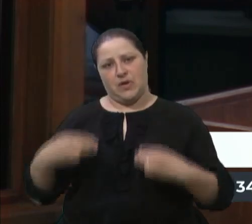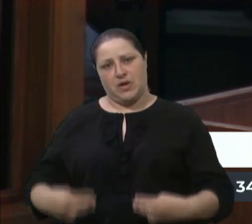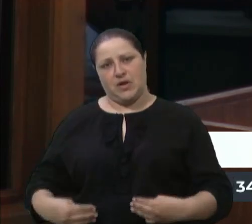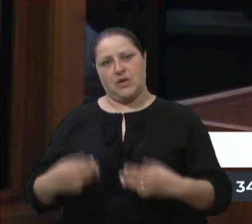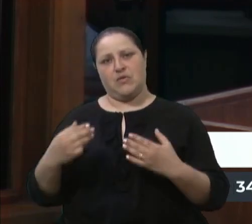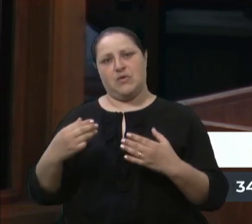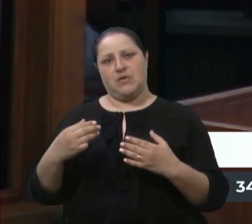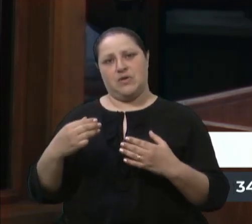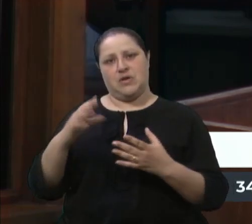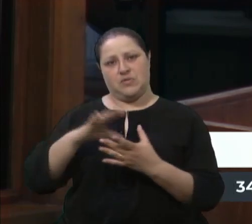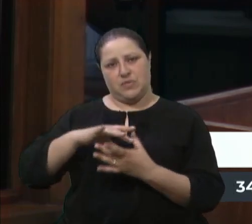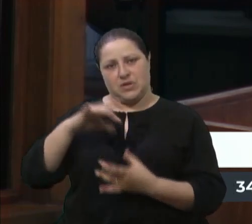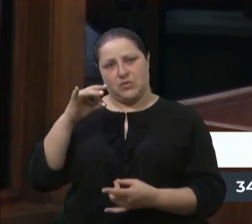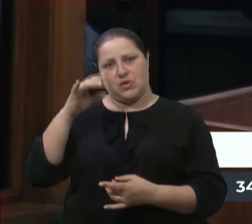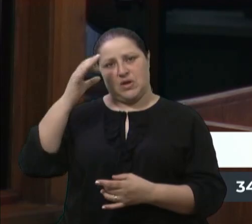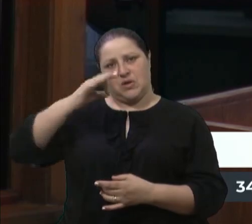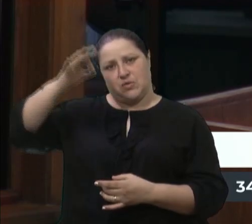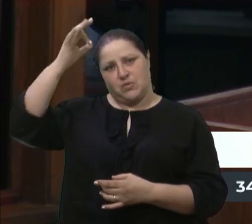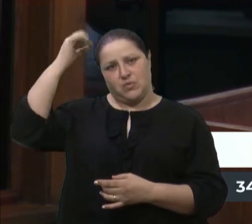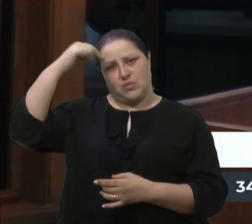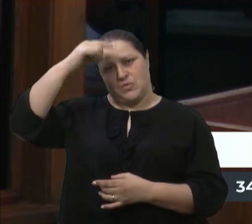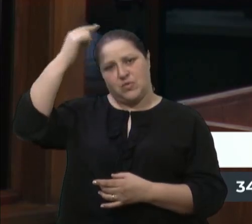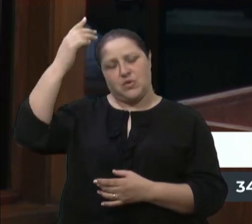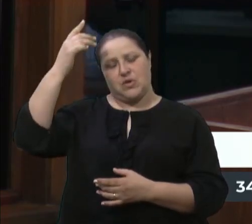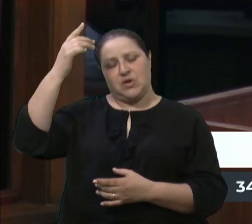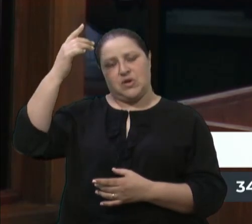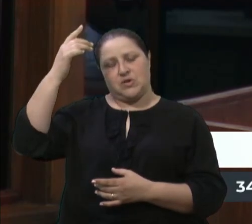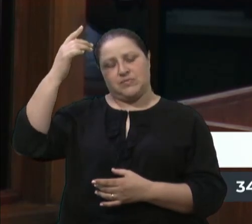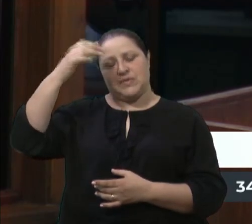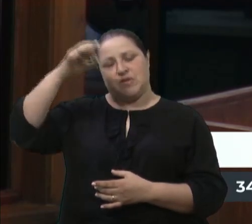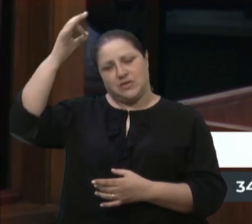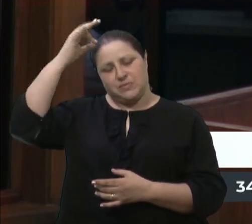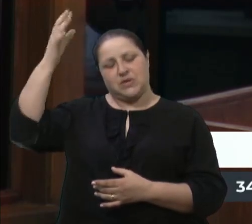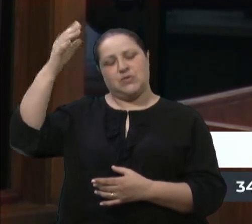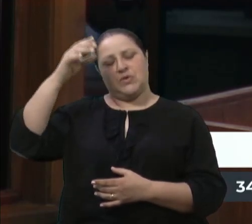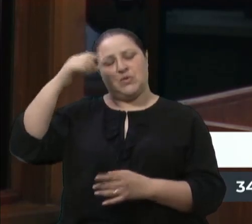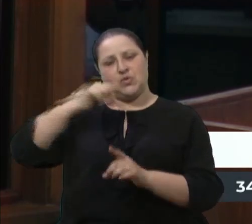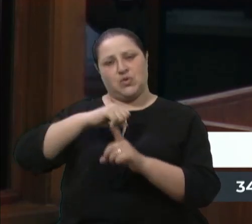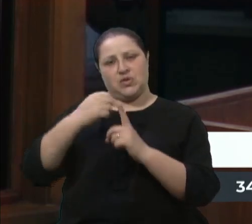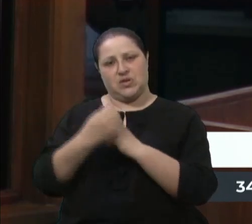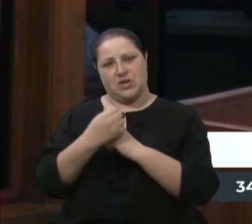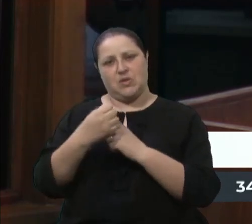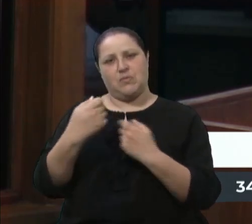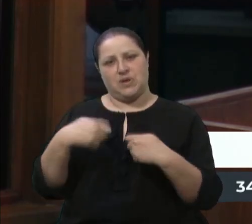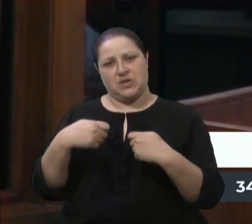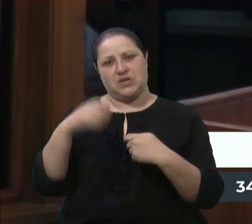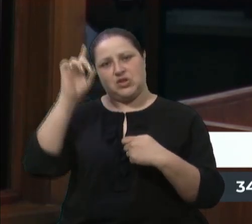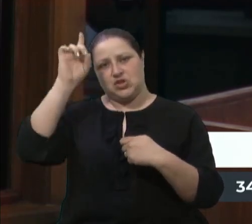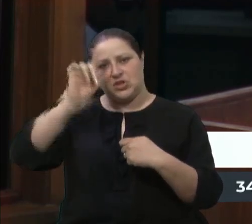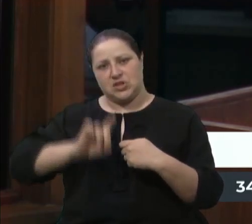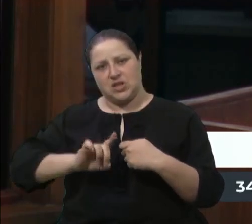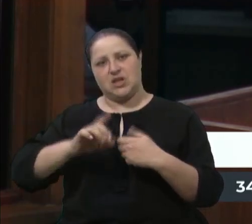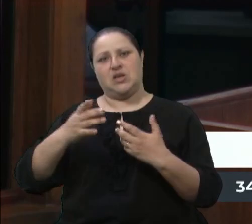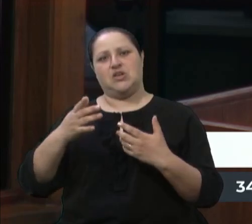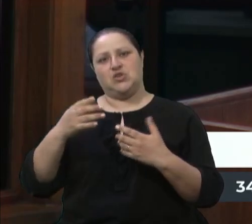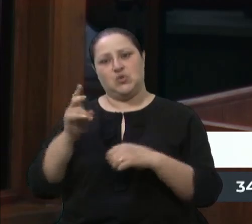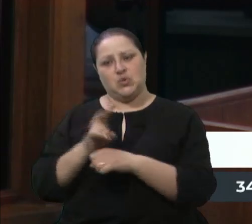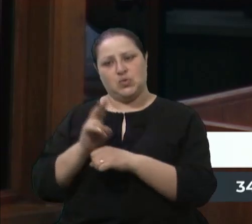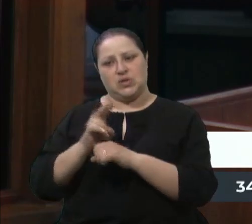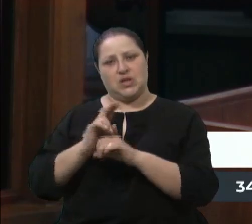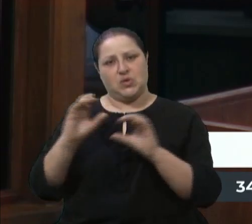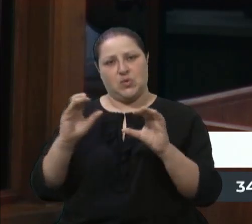de liberdade e de dignidade. E lá no artigo 5º do Pacto Nacional pela Primeira